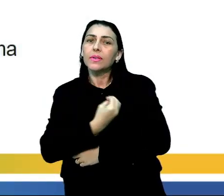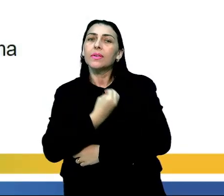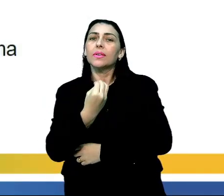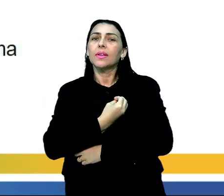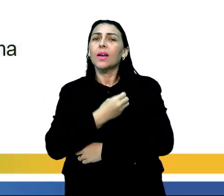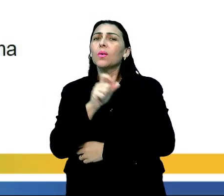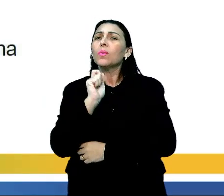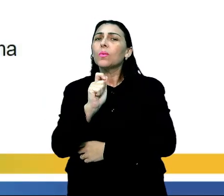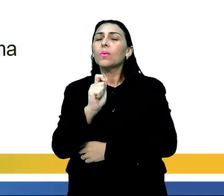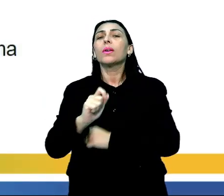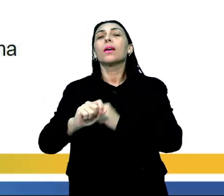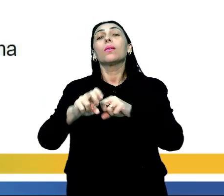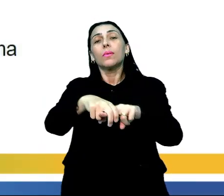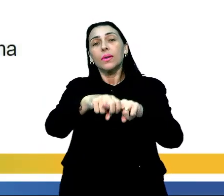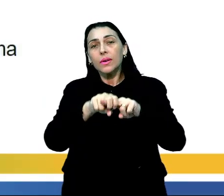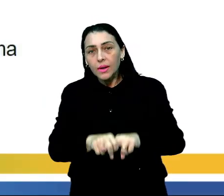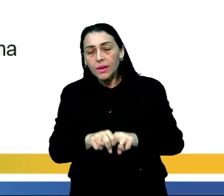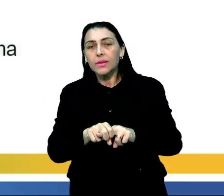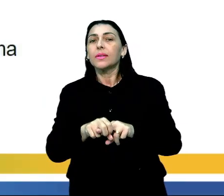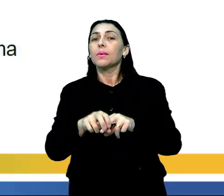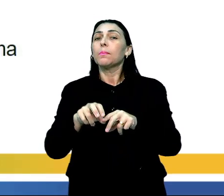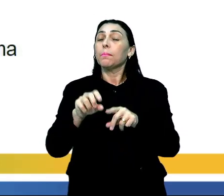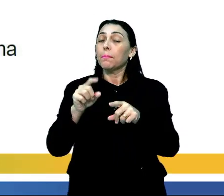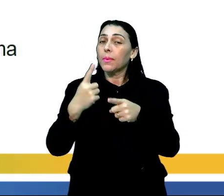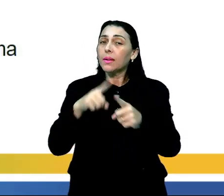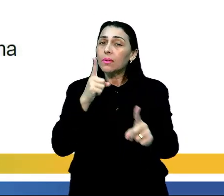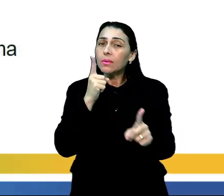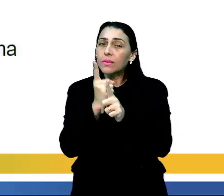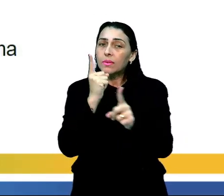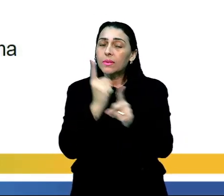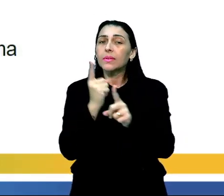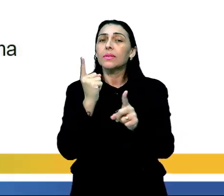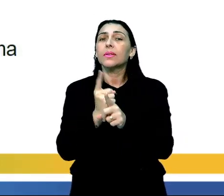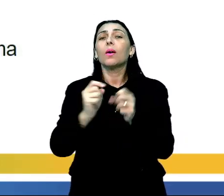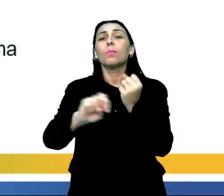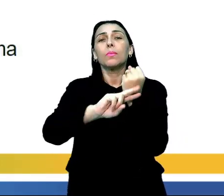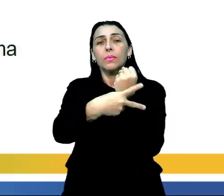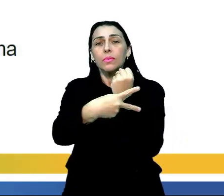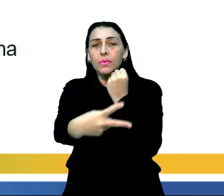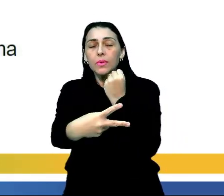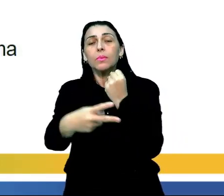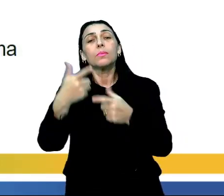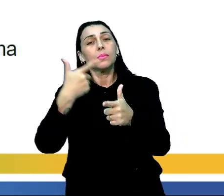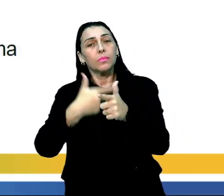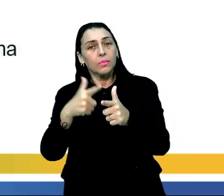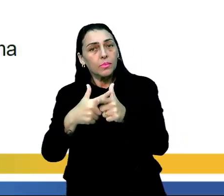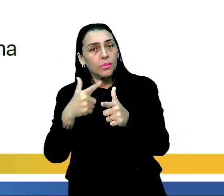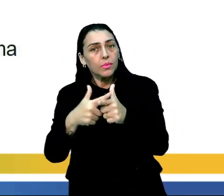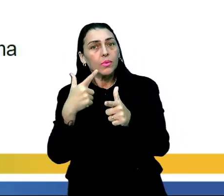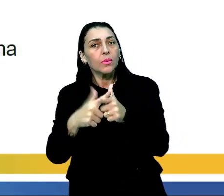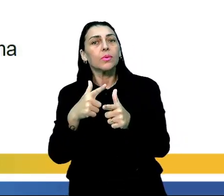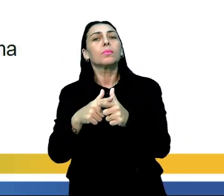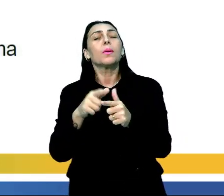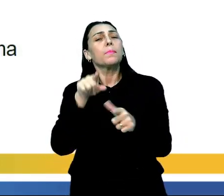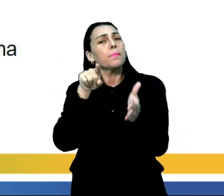essa seria uma causa. Nesse sentido, para encontrar uma consequência para o problema enfocado, perguntamos: o